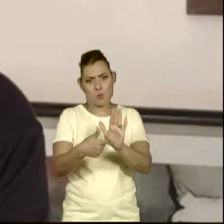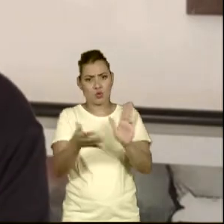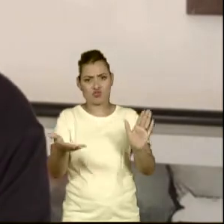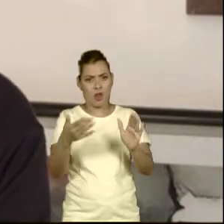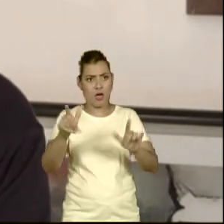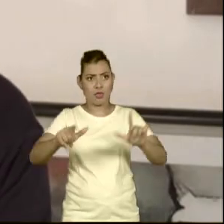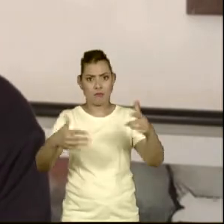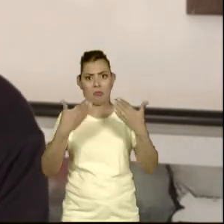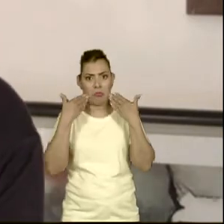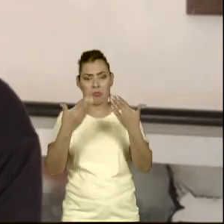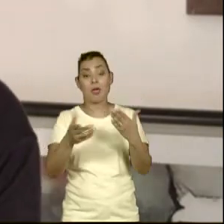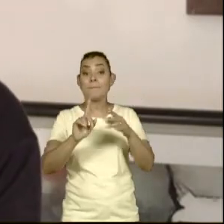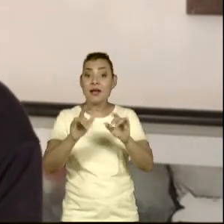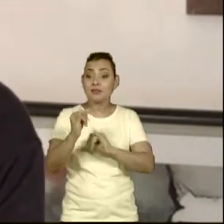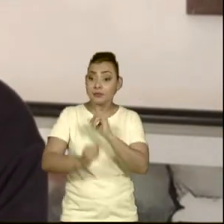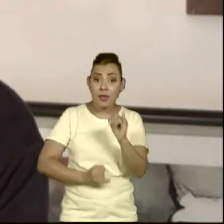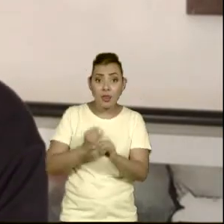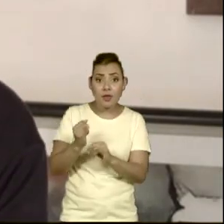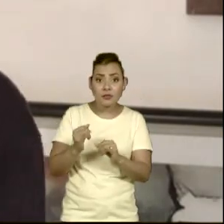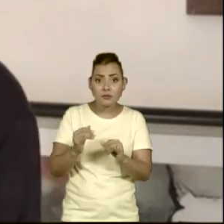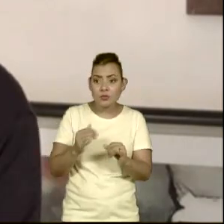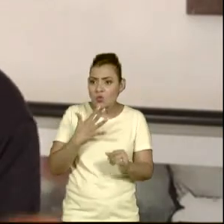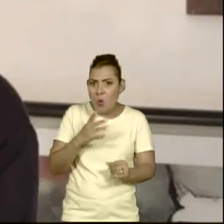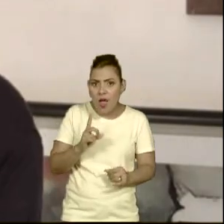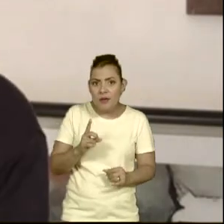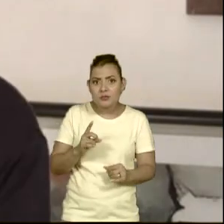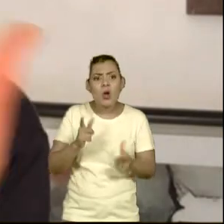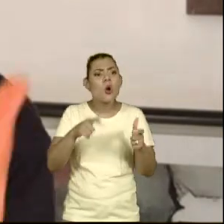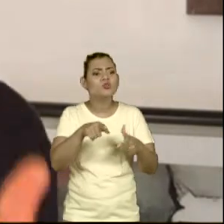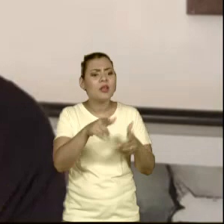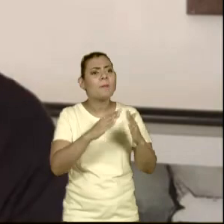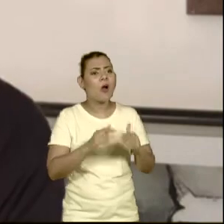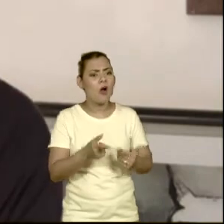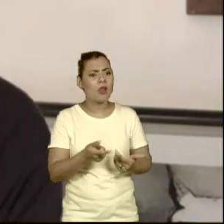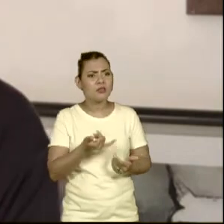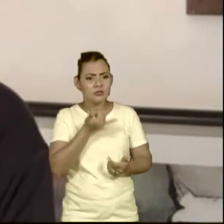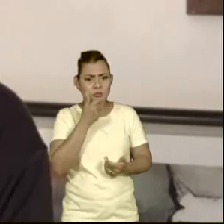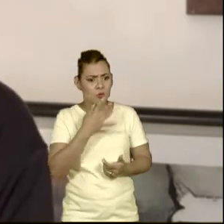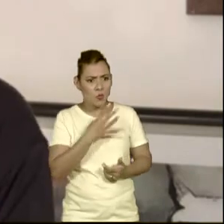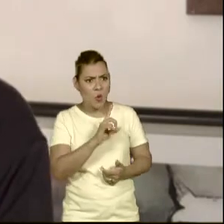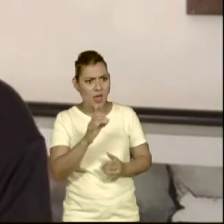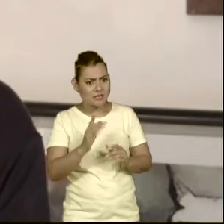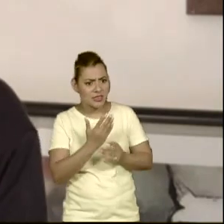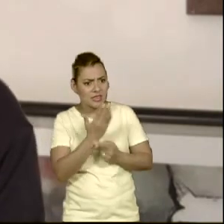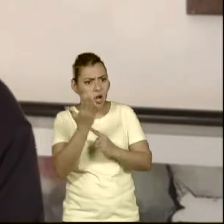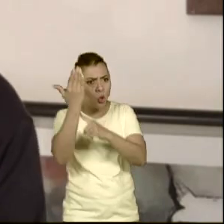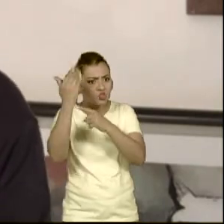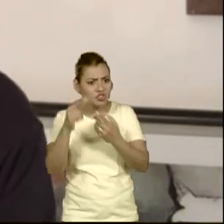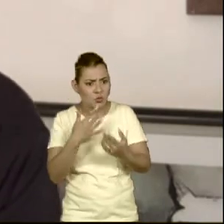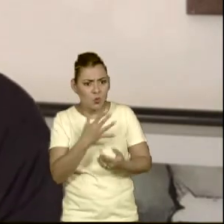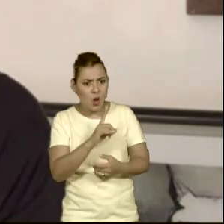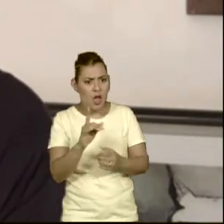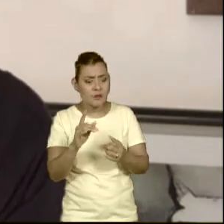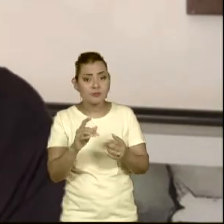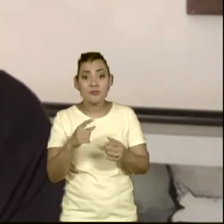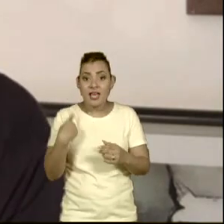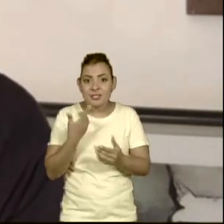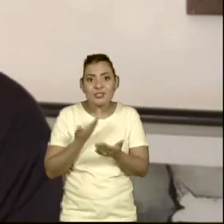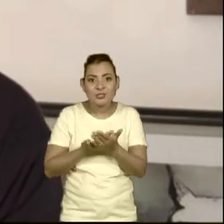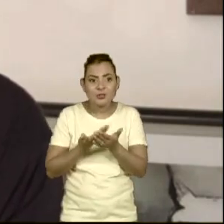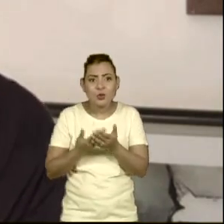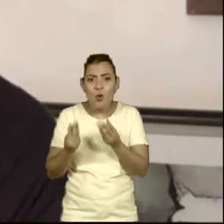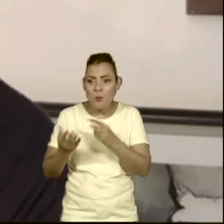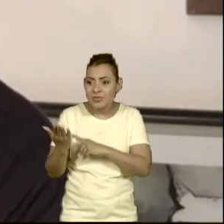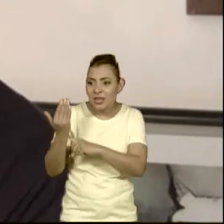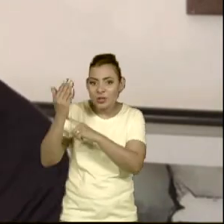mas a internet, e o Júlio não conhece nada disso, onde é esse cara mora? Que campo é esse que não acompanha a tecnologia? A gente estudou como é que essa